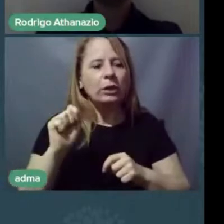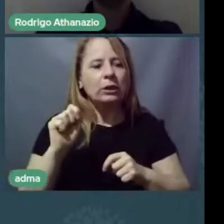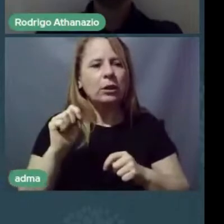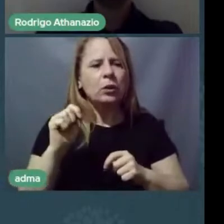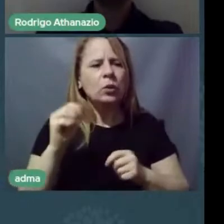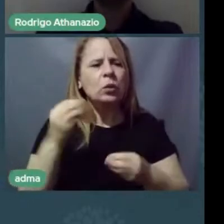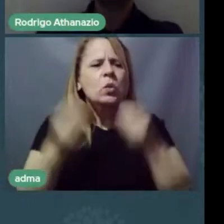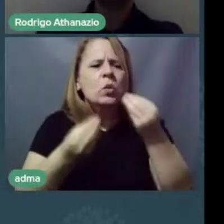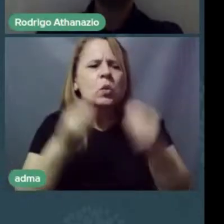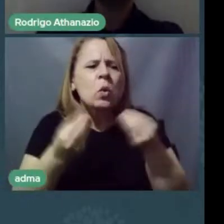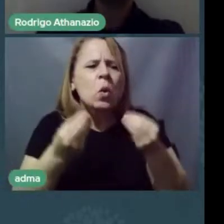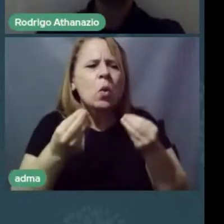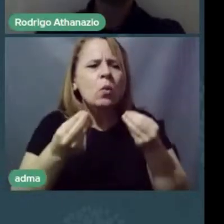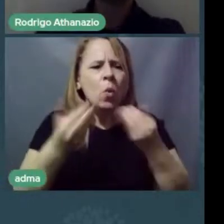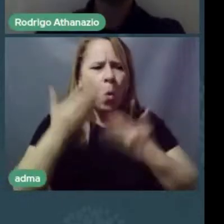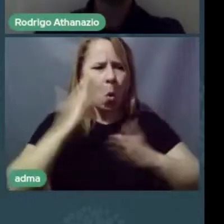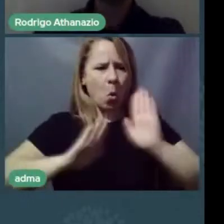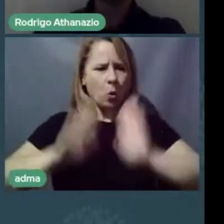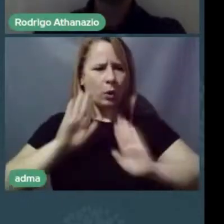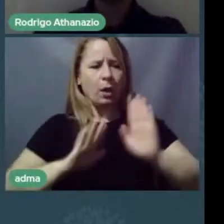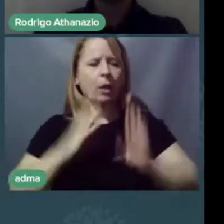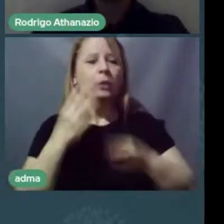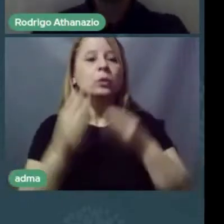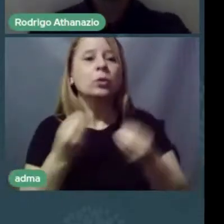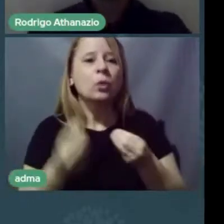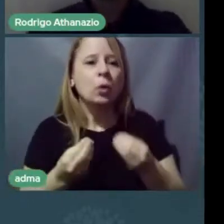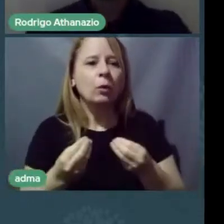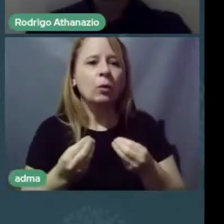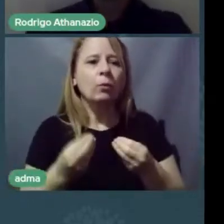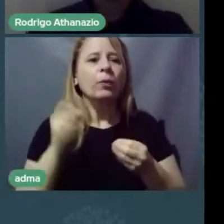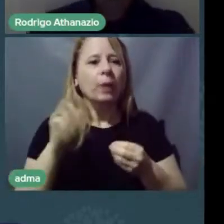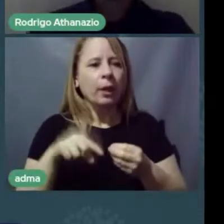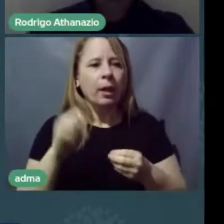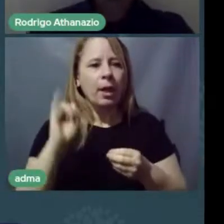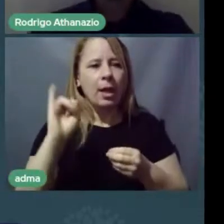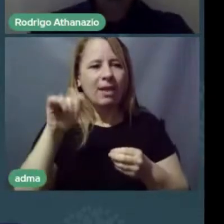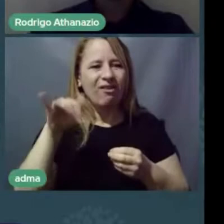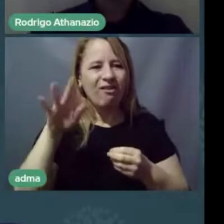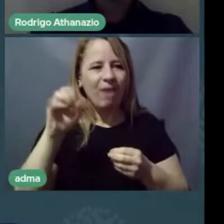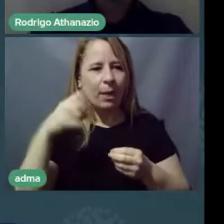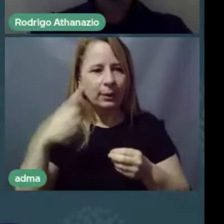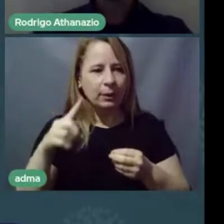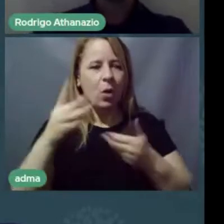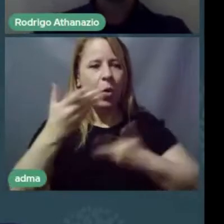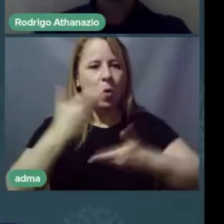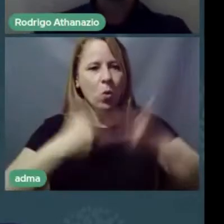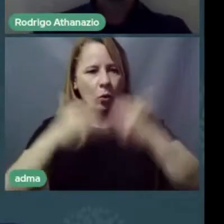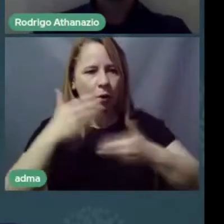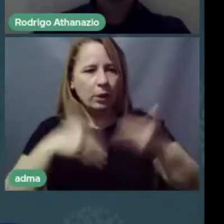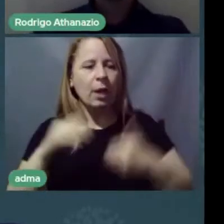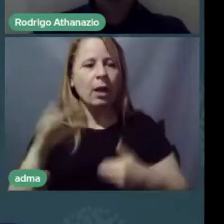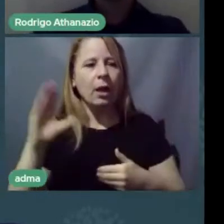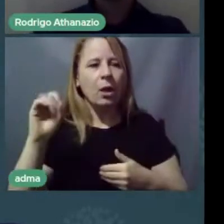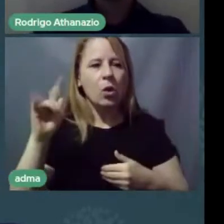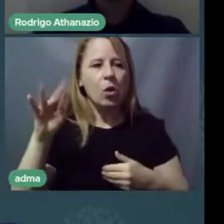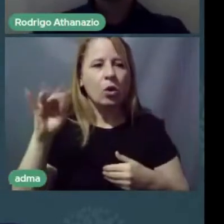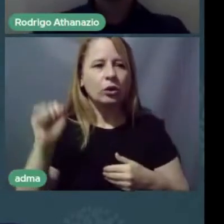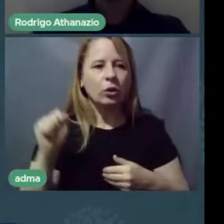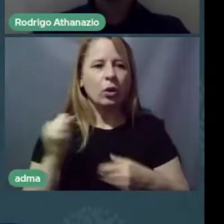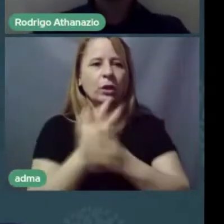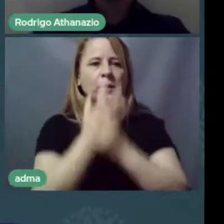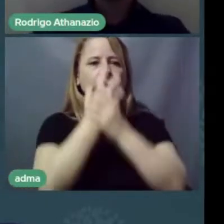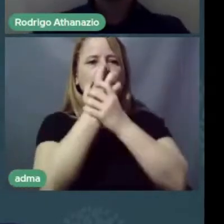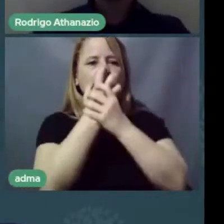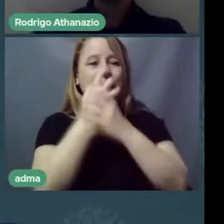feita com a terapia anti-inflamatória e o corticoide inalatório passa a ser, então, nosso pilar do tratamento no paciente. Então, quanto maior